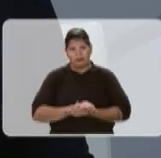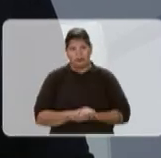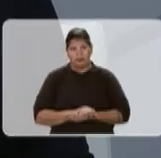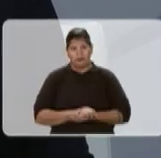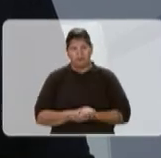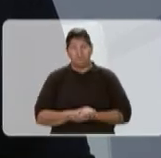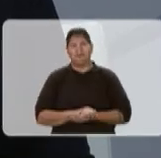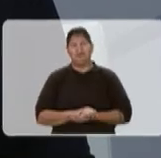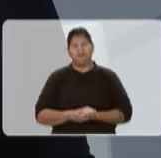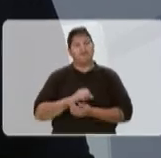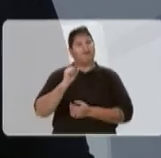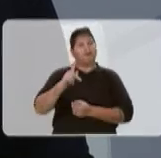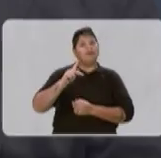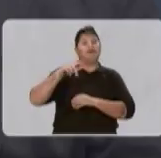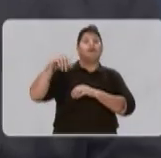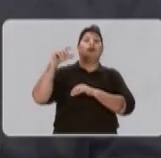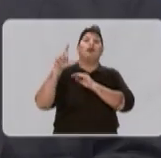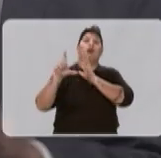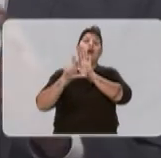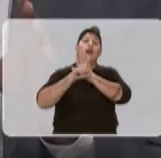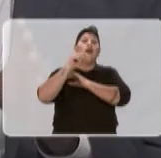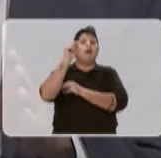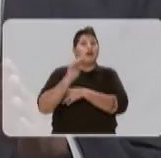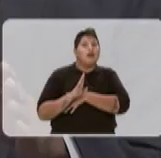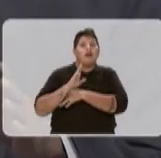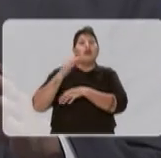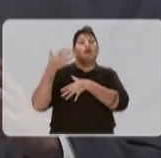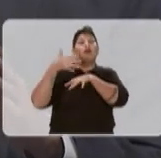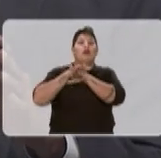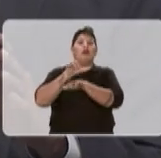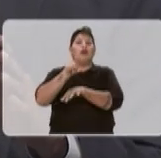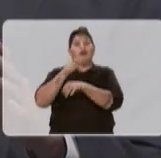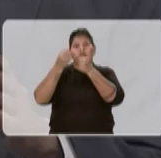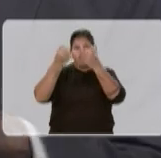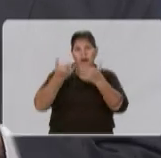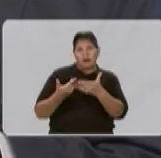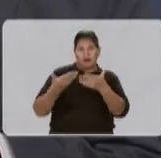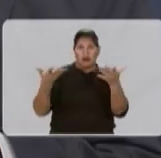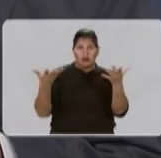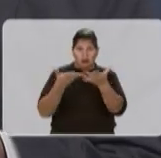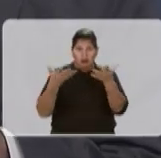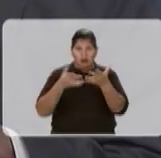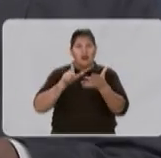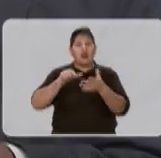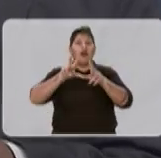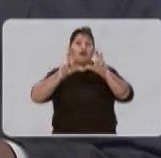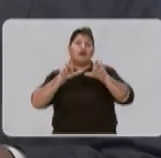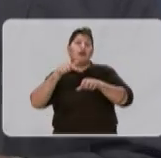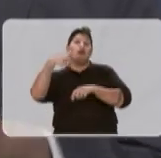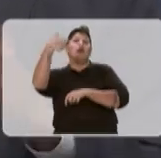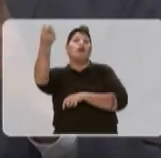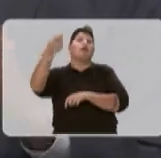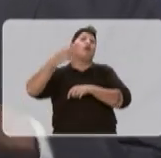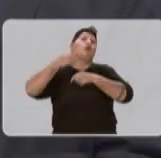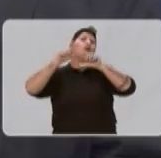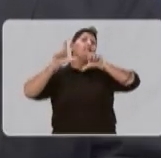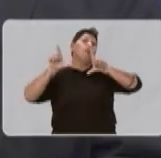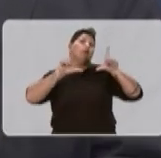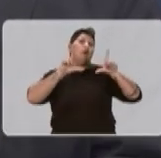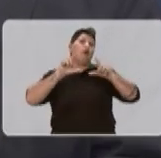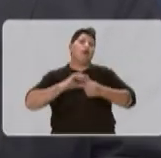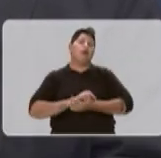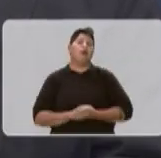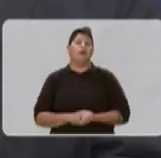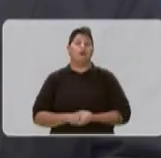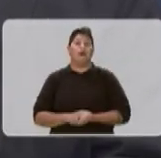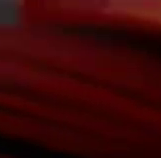obviamente, o trabalho. A Lei Brasileira de Inclusão, que a doutora Maria Aparecida acabou de citar, é o assunto do